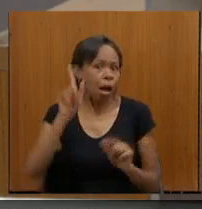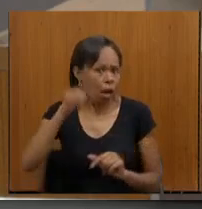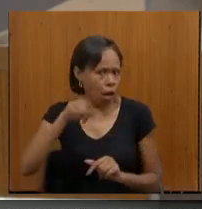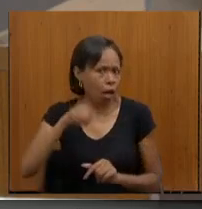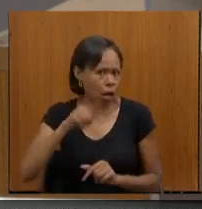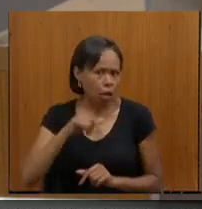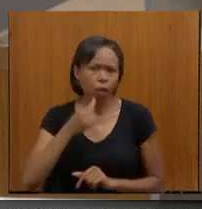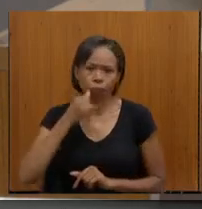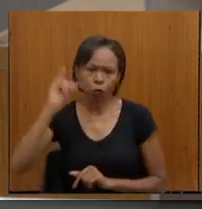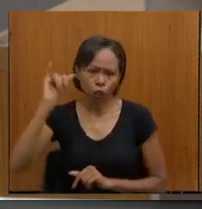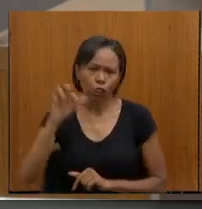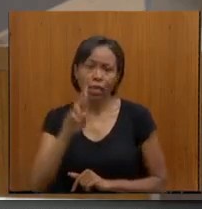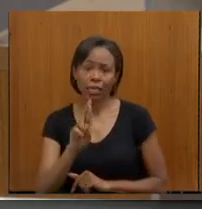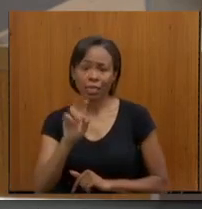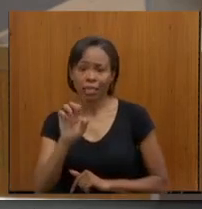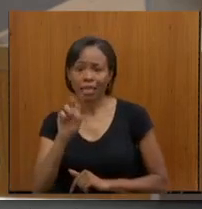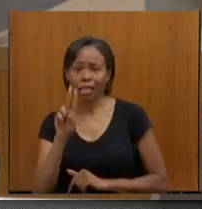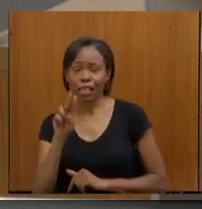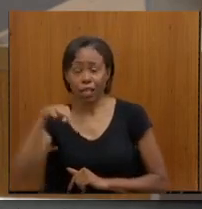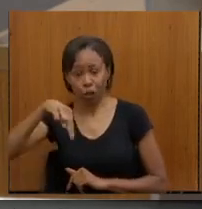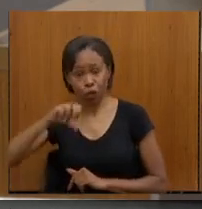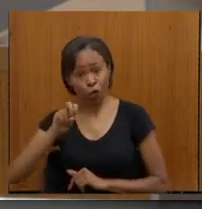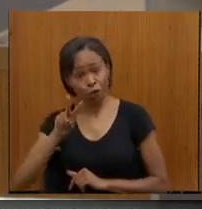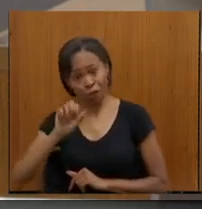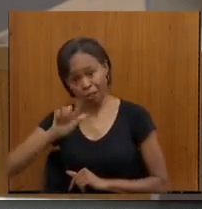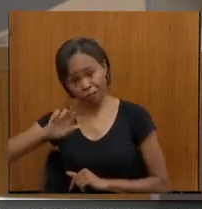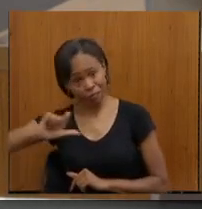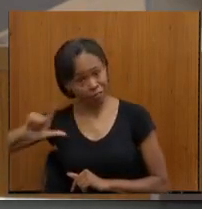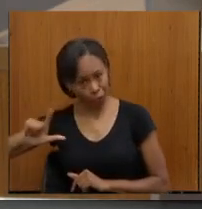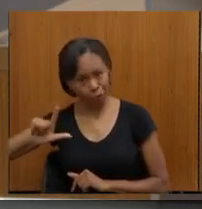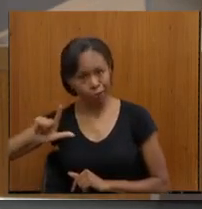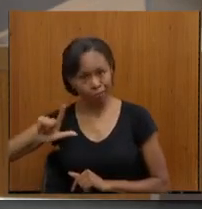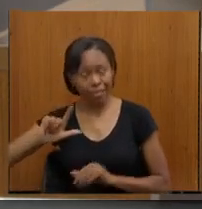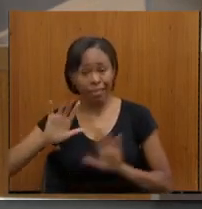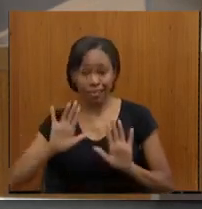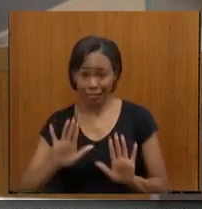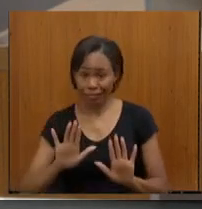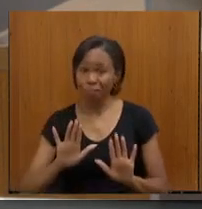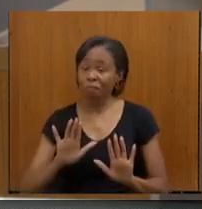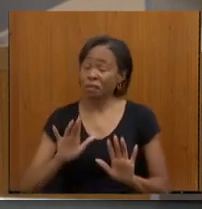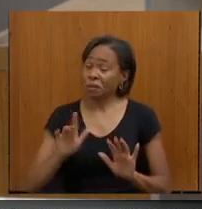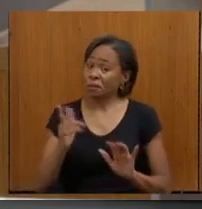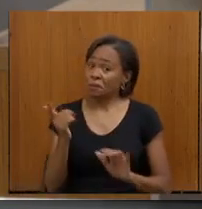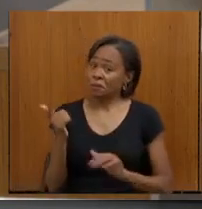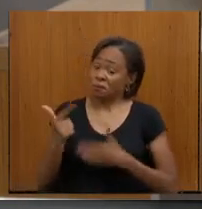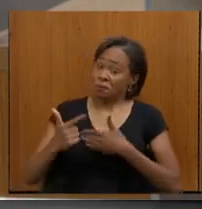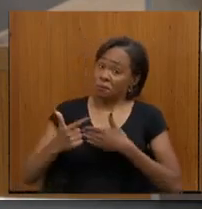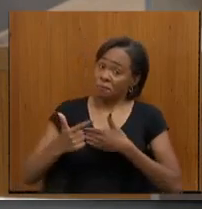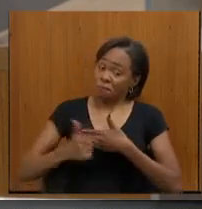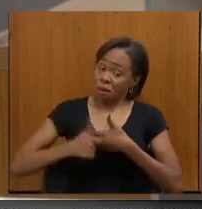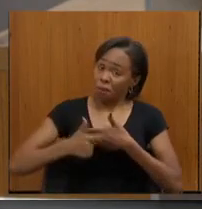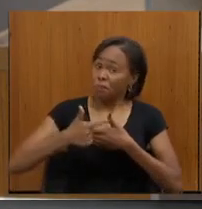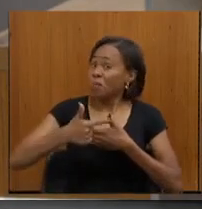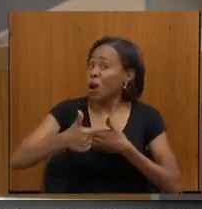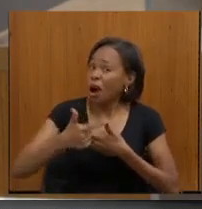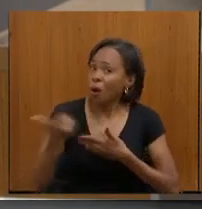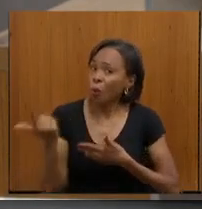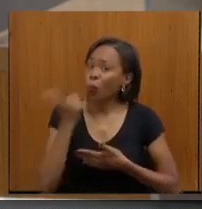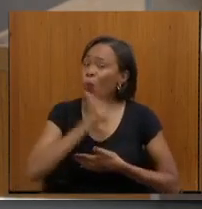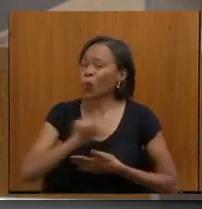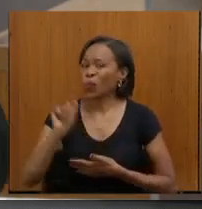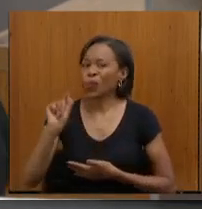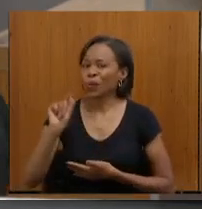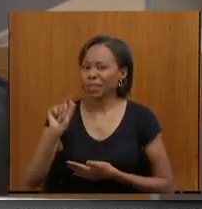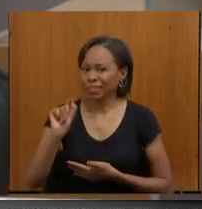combustíveis fósseis né É por consequência É um enorme candidato um excelente candidato a fazer é o que